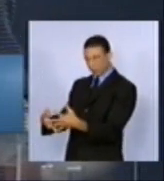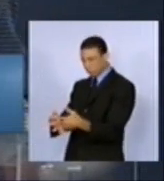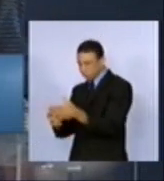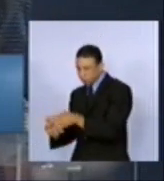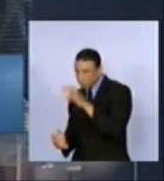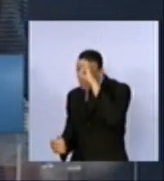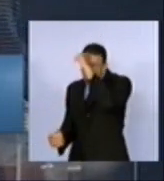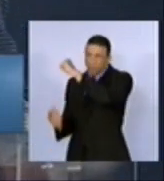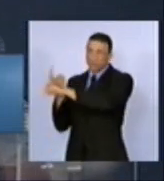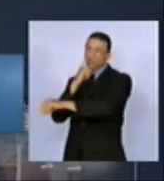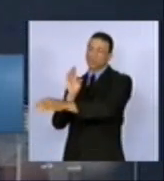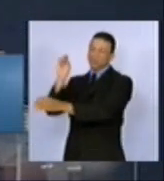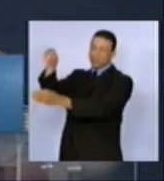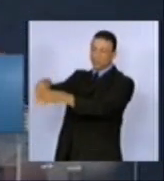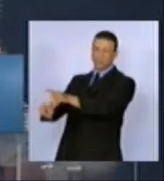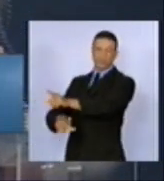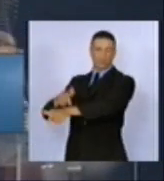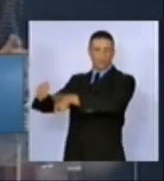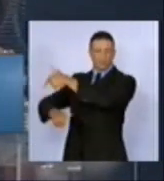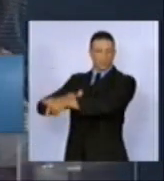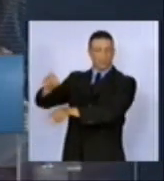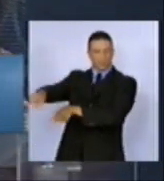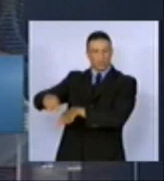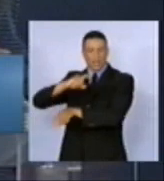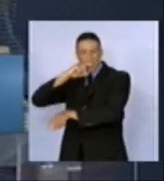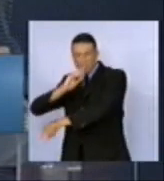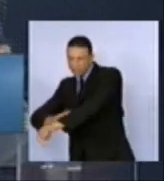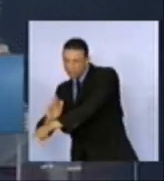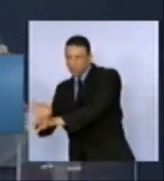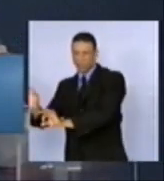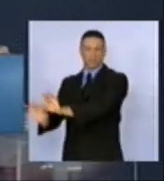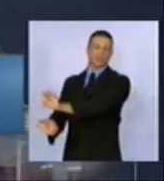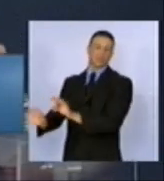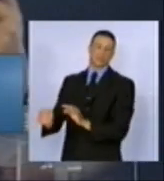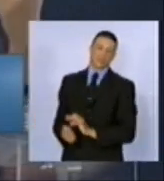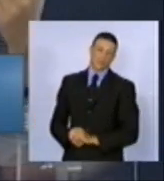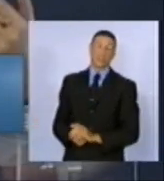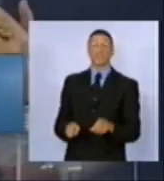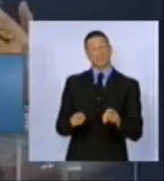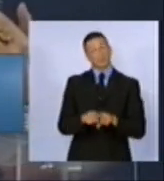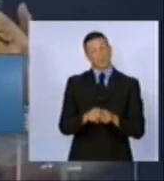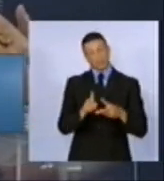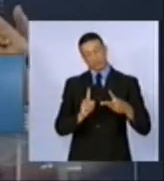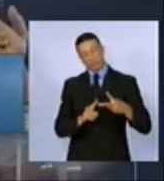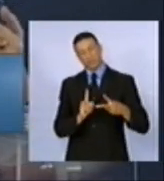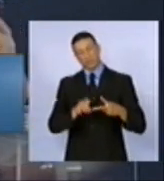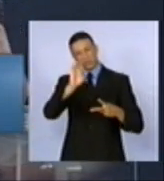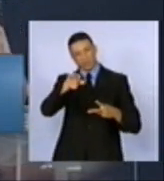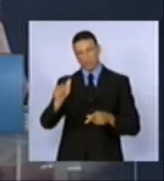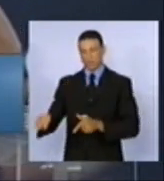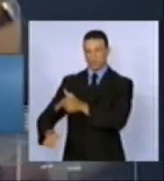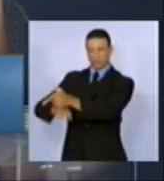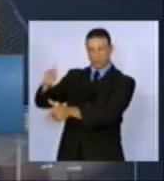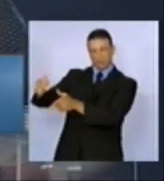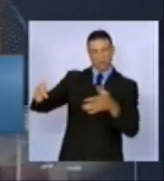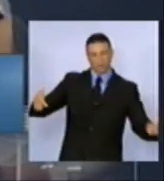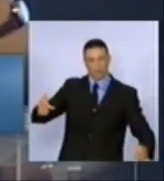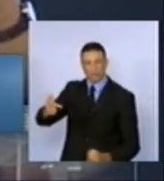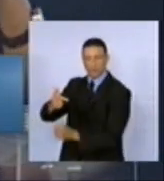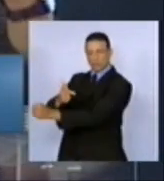atividade hum um outro ponto a criação de projetos de inserção do trabalhador no mercado do trabalho então seria